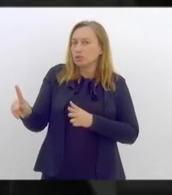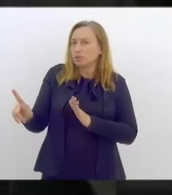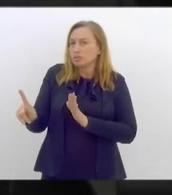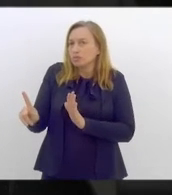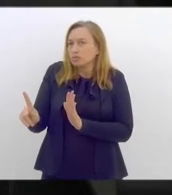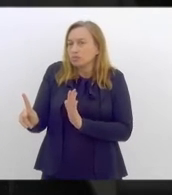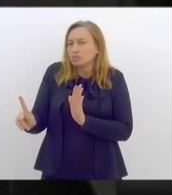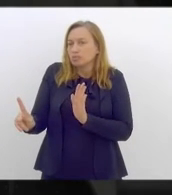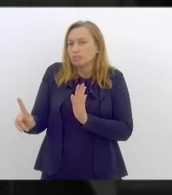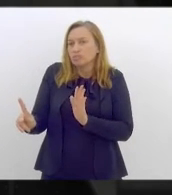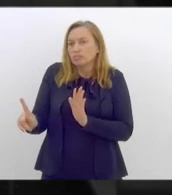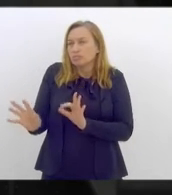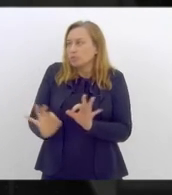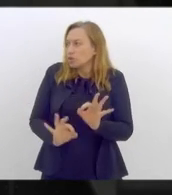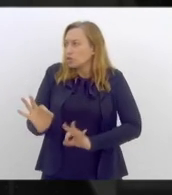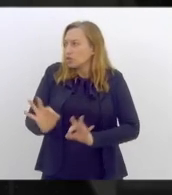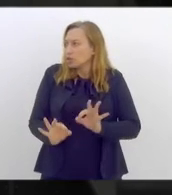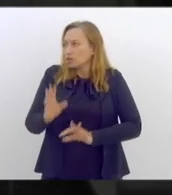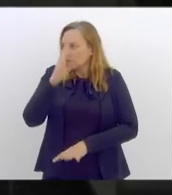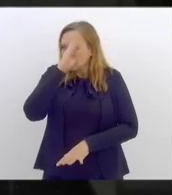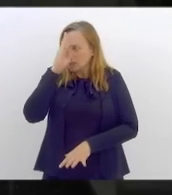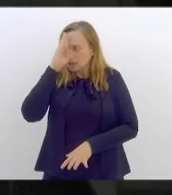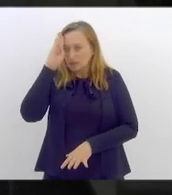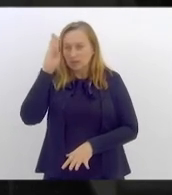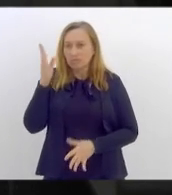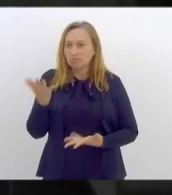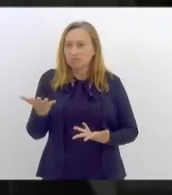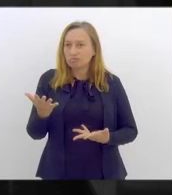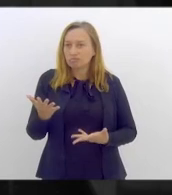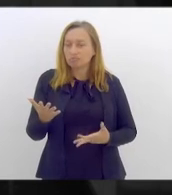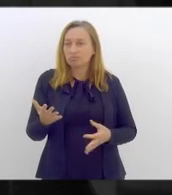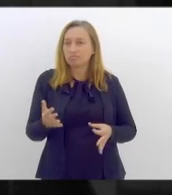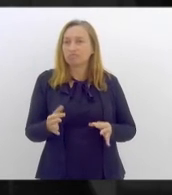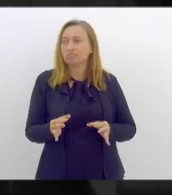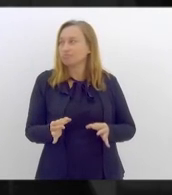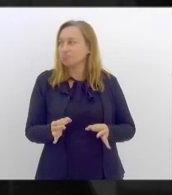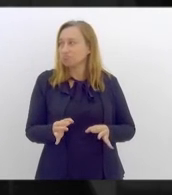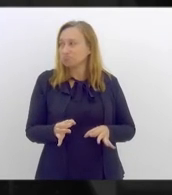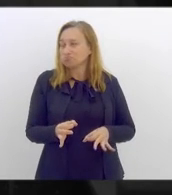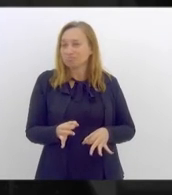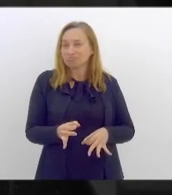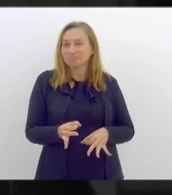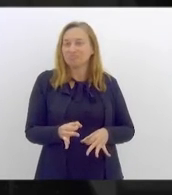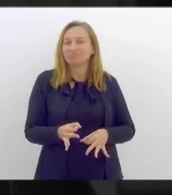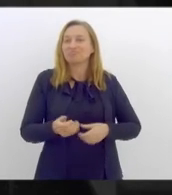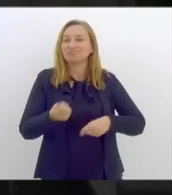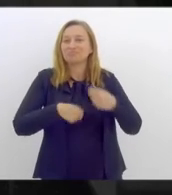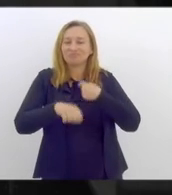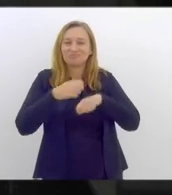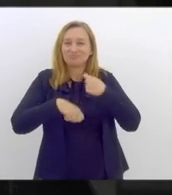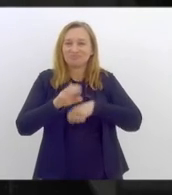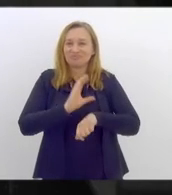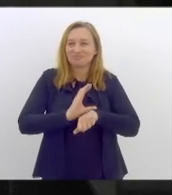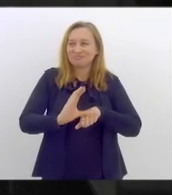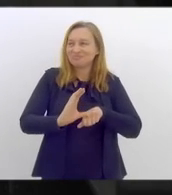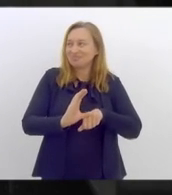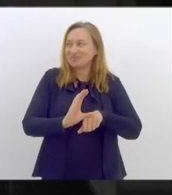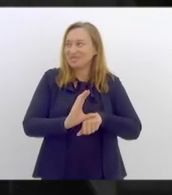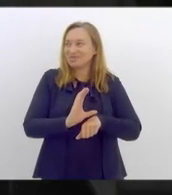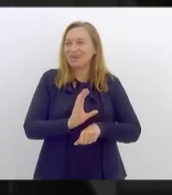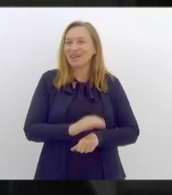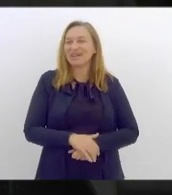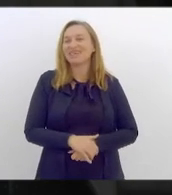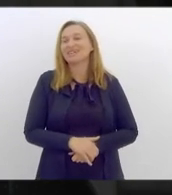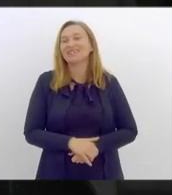sendo obrigada a contratar consultorias de especialista de Segurança Pública para ministrar cursos é para